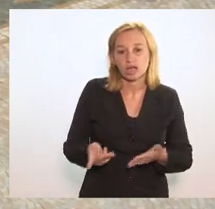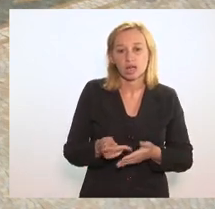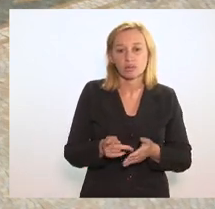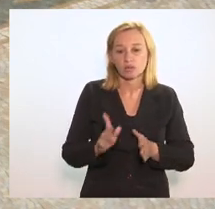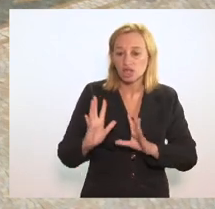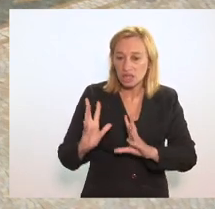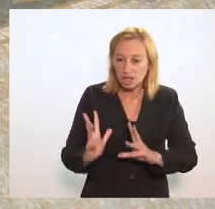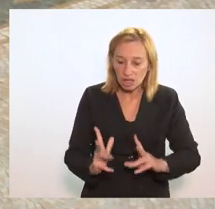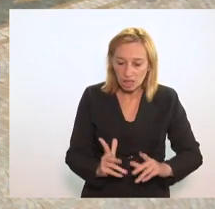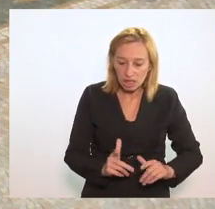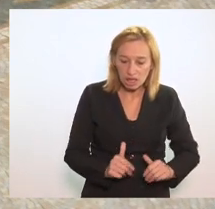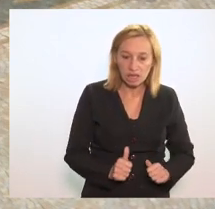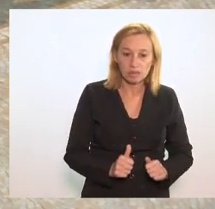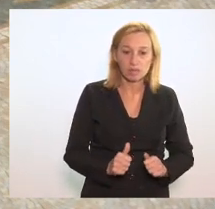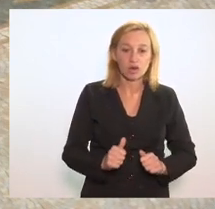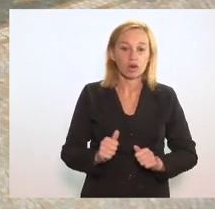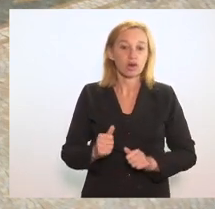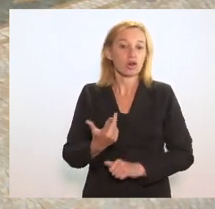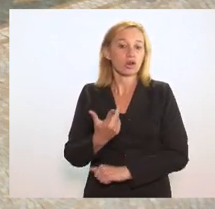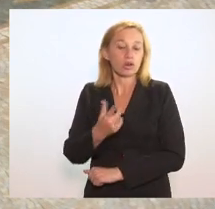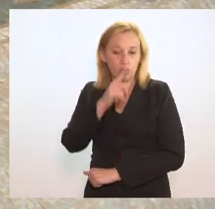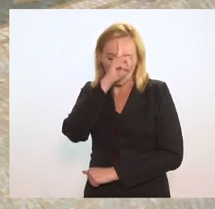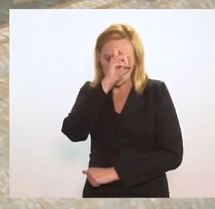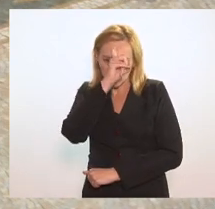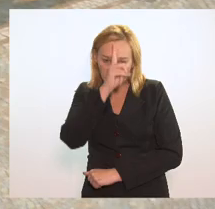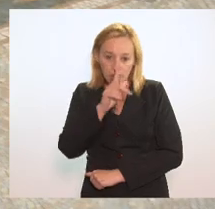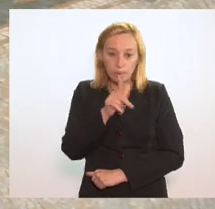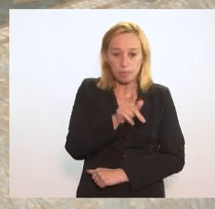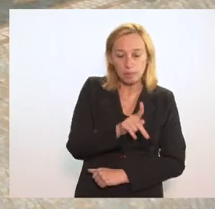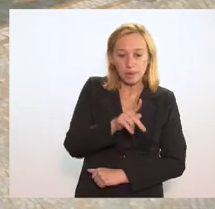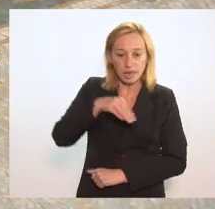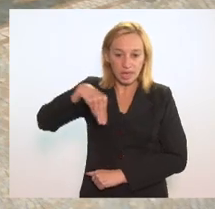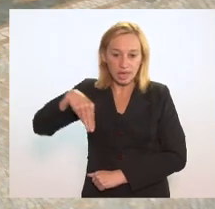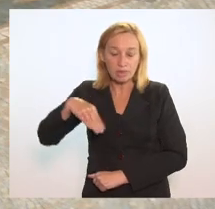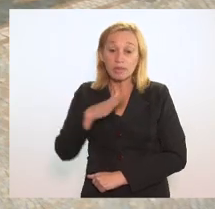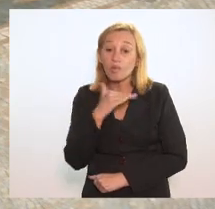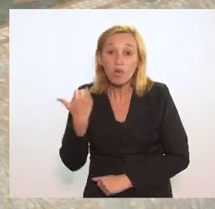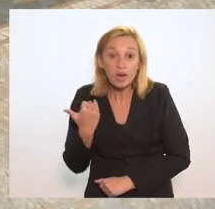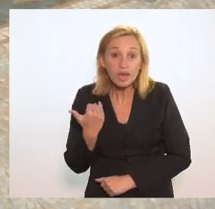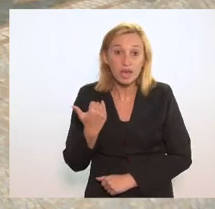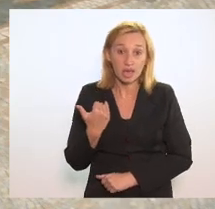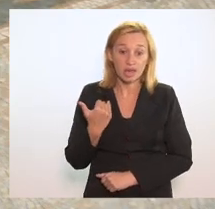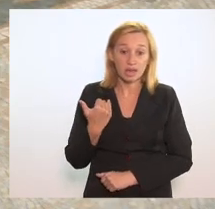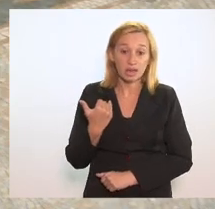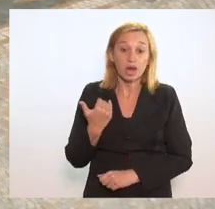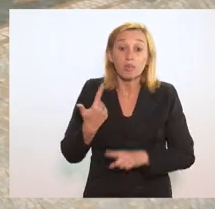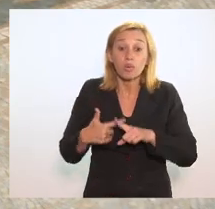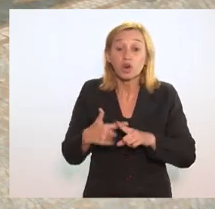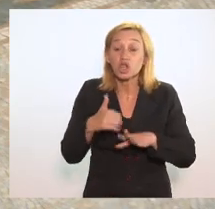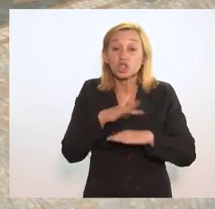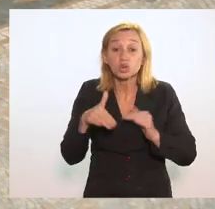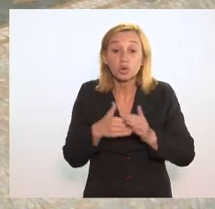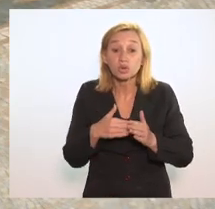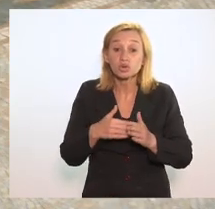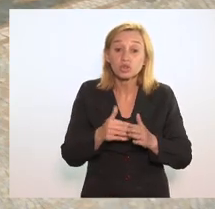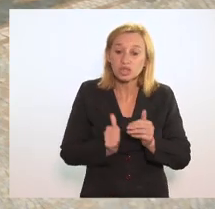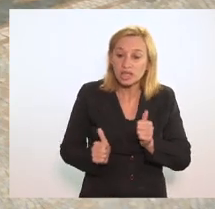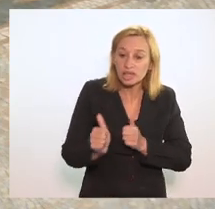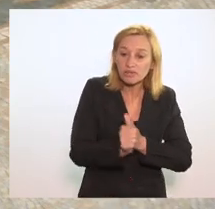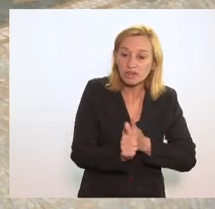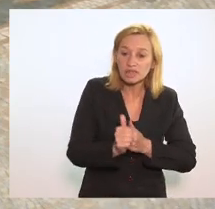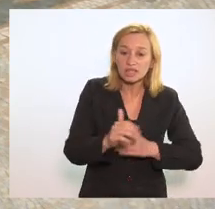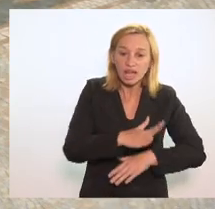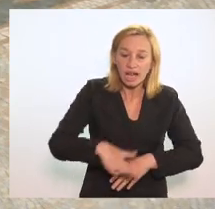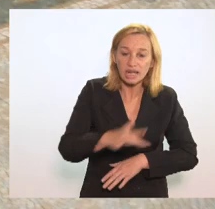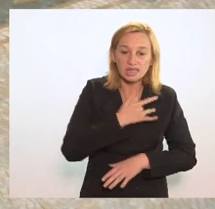limpa o hospital da PM, o pessoal que trabalha no hospital da PM, morrer de Covid, porque todo mundo que está de frente na saúde